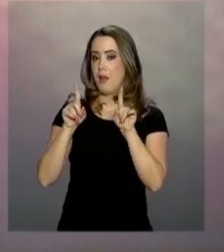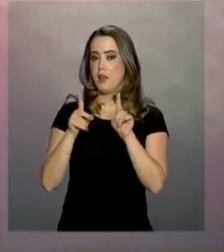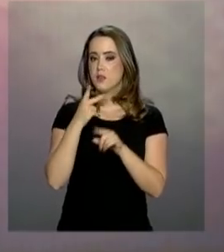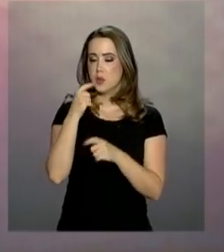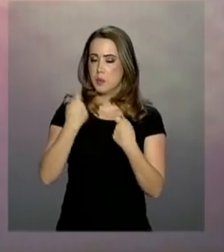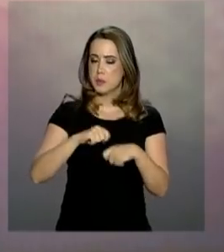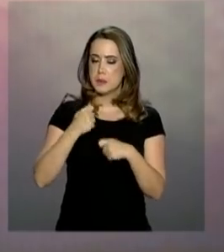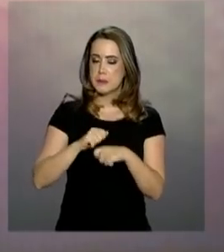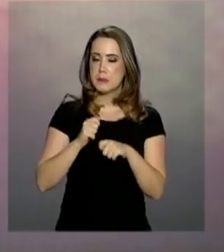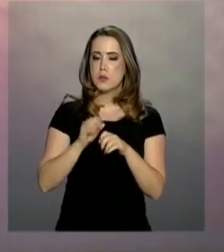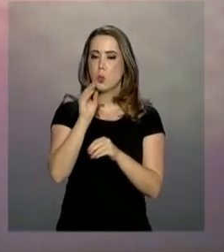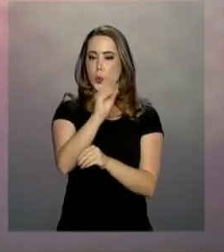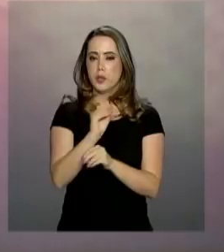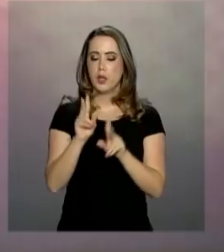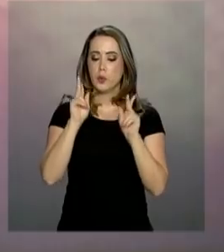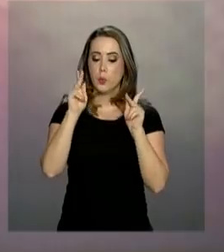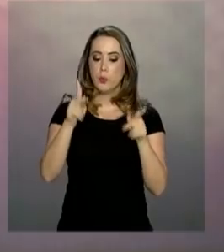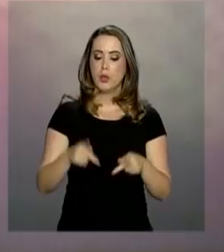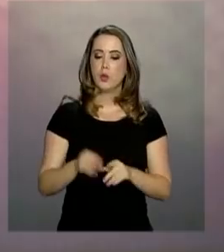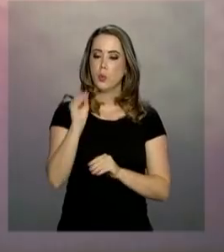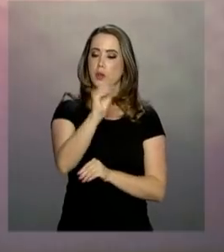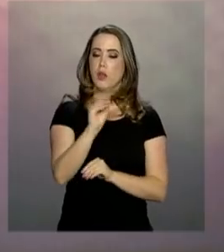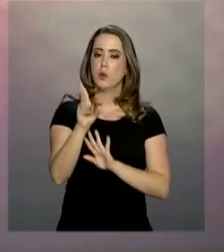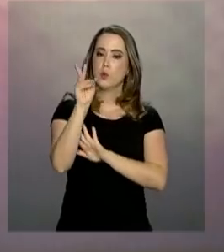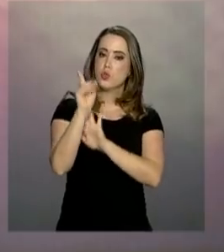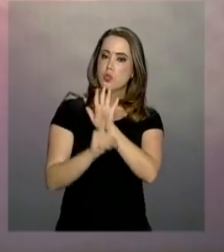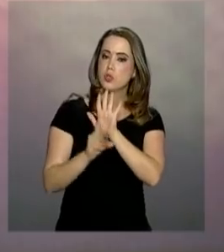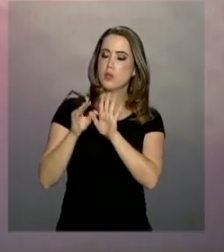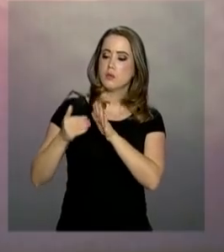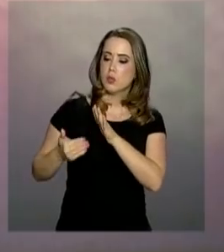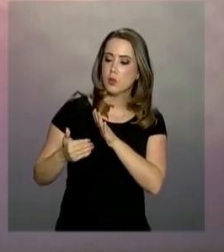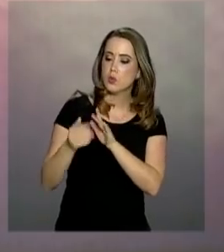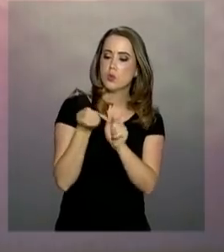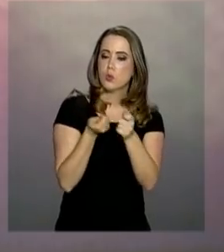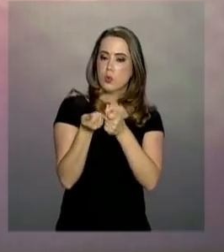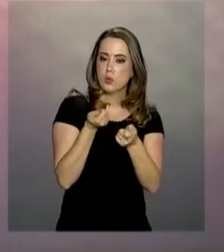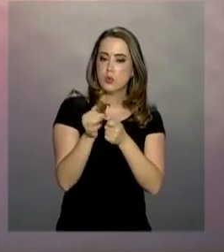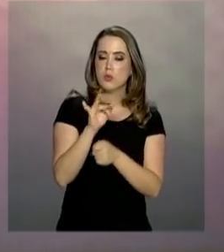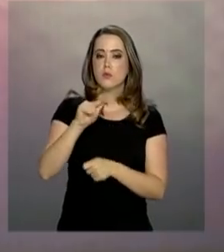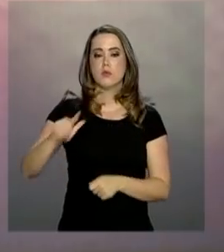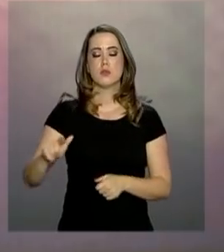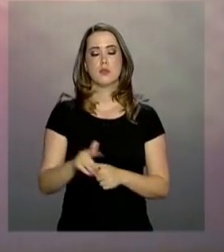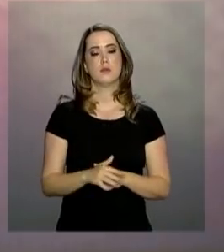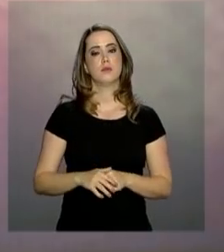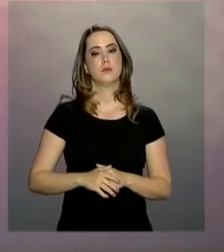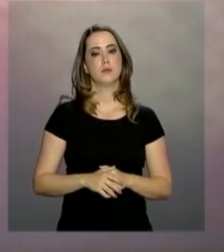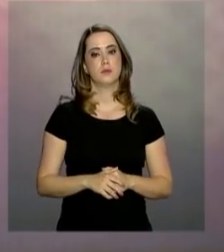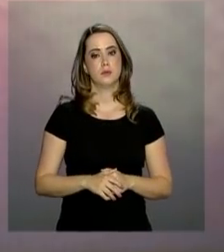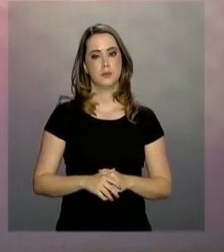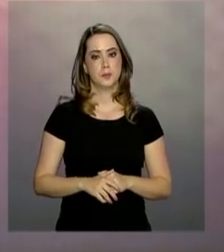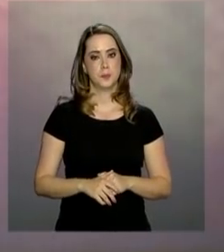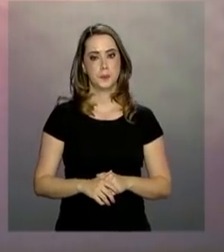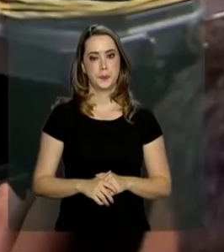humana que preserve os direitos das pessoas e que mantenha o controle fiscal. Vamos ver o que disse o ministro.